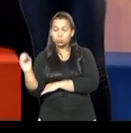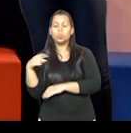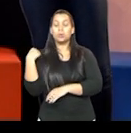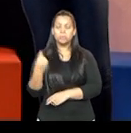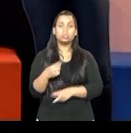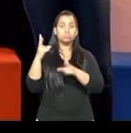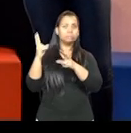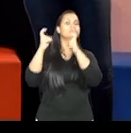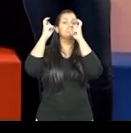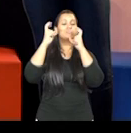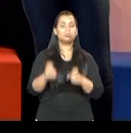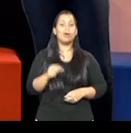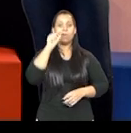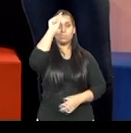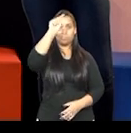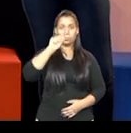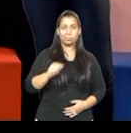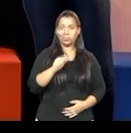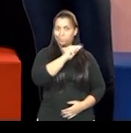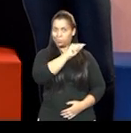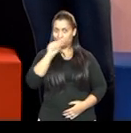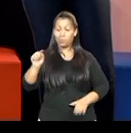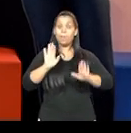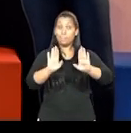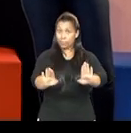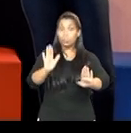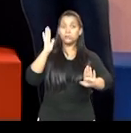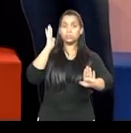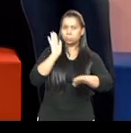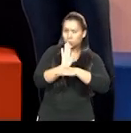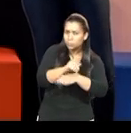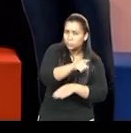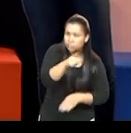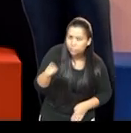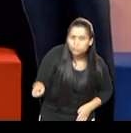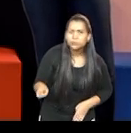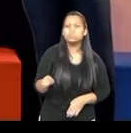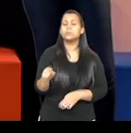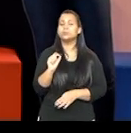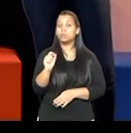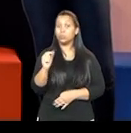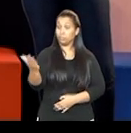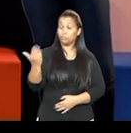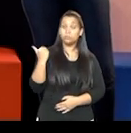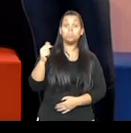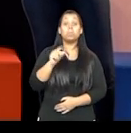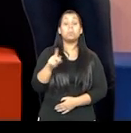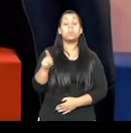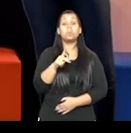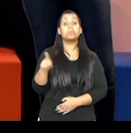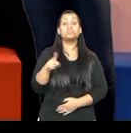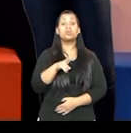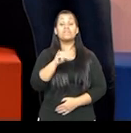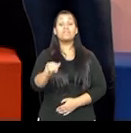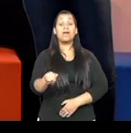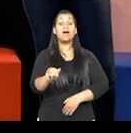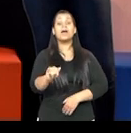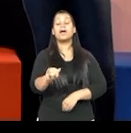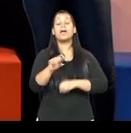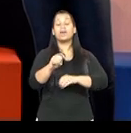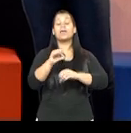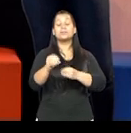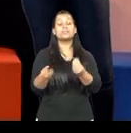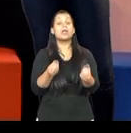cardeais. Mas, para ajudar vocês a entenderem um pouquinho melhor, eu vou chamar o professor Adriano, que vai ensinar na prática sobre a